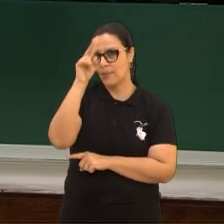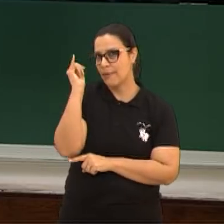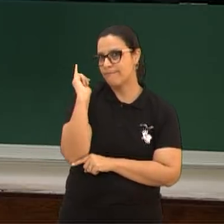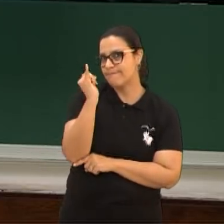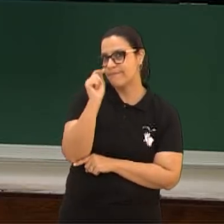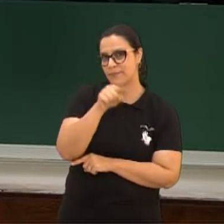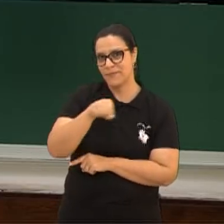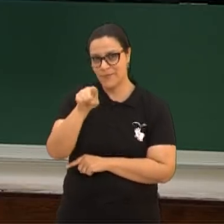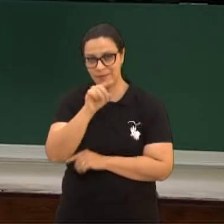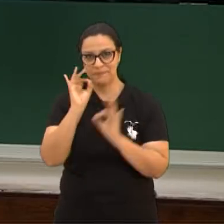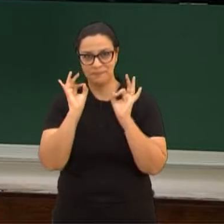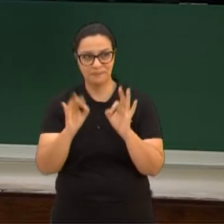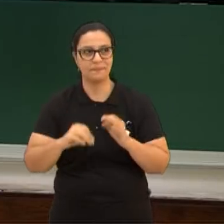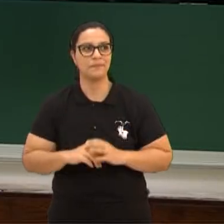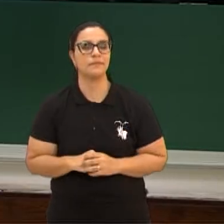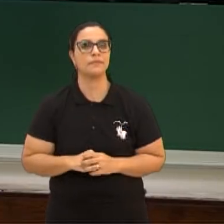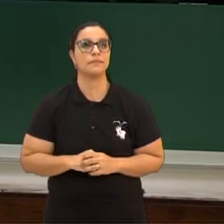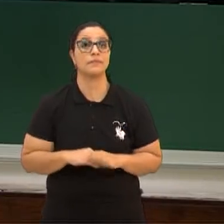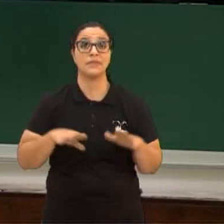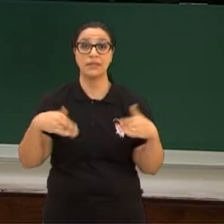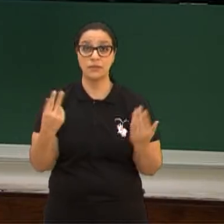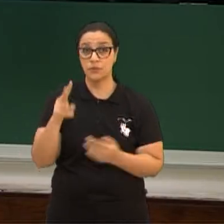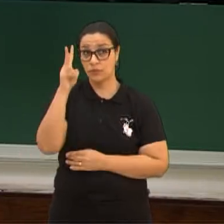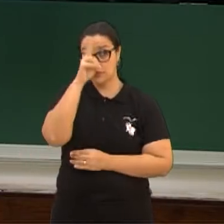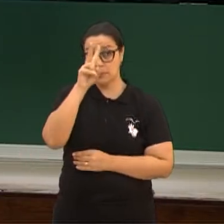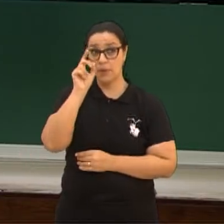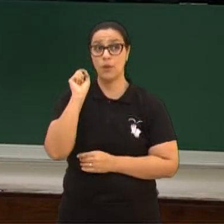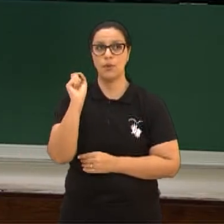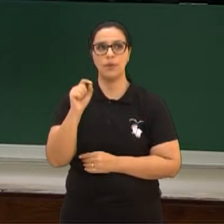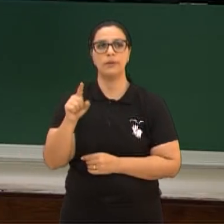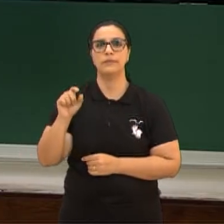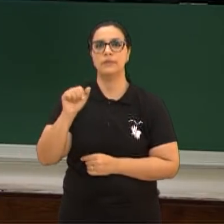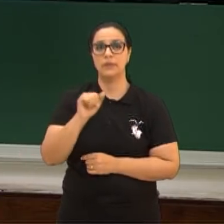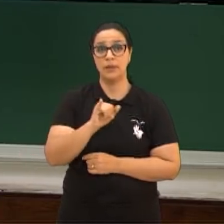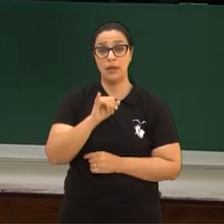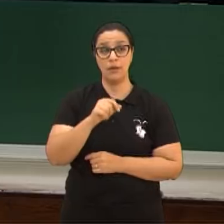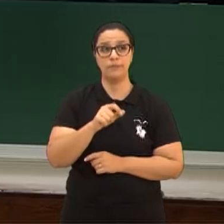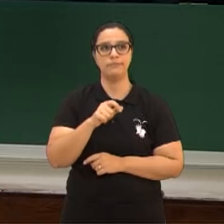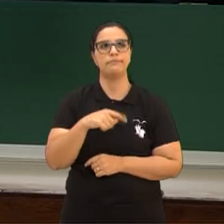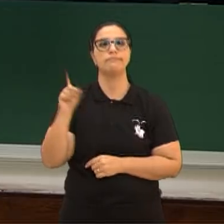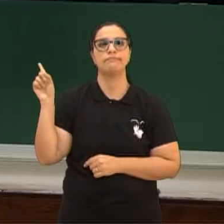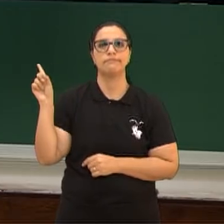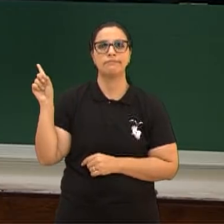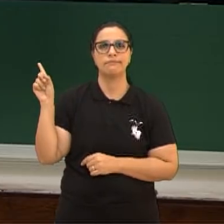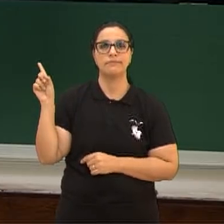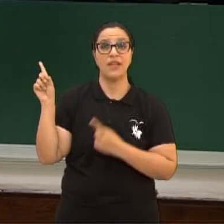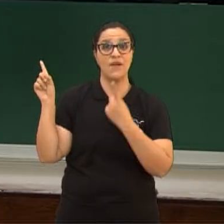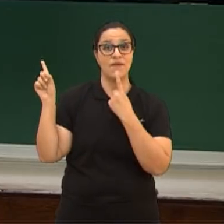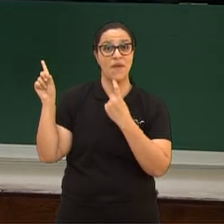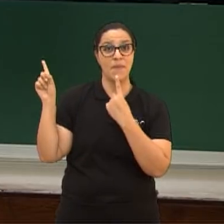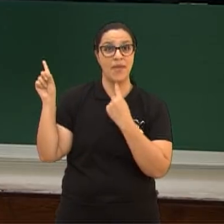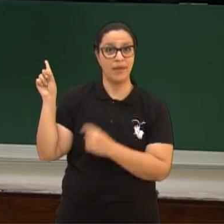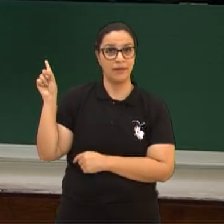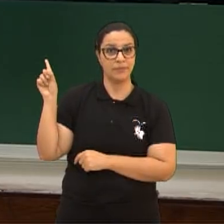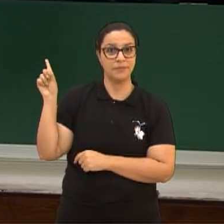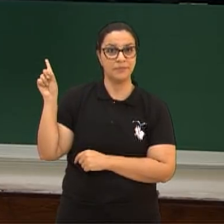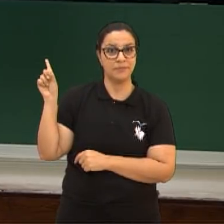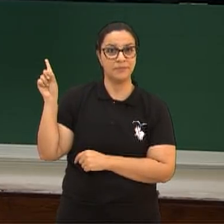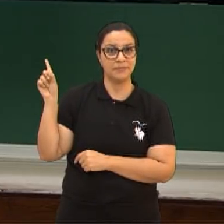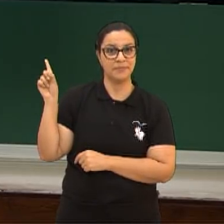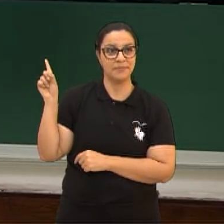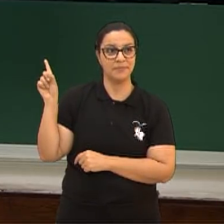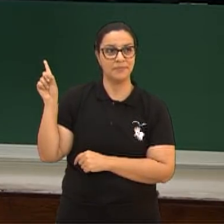vocês, ok? Bom, vamos lembrando lá. I am reading comic